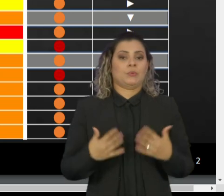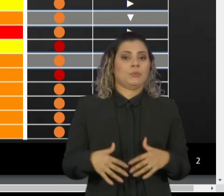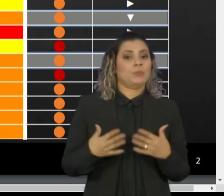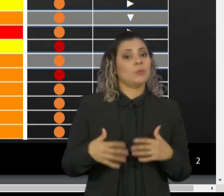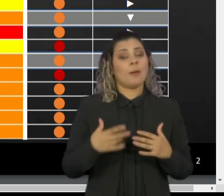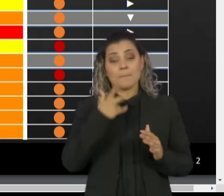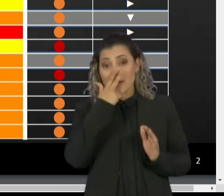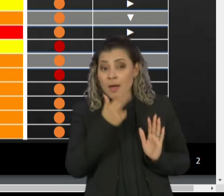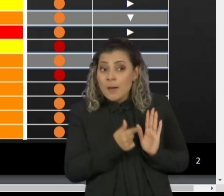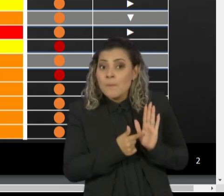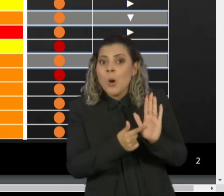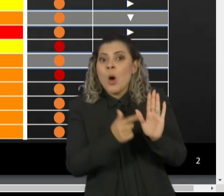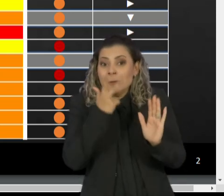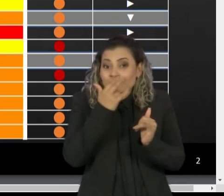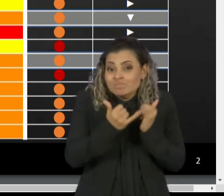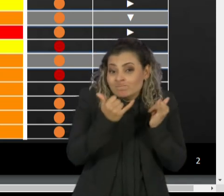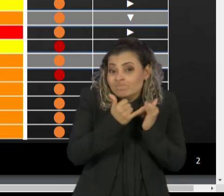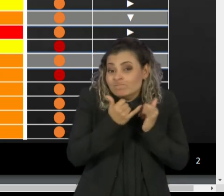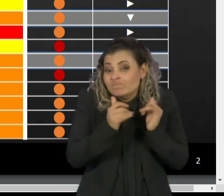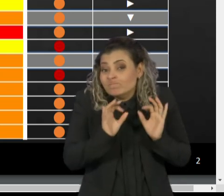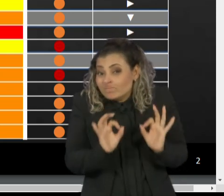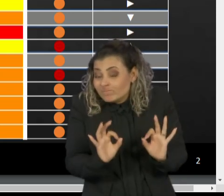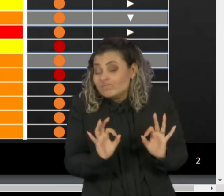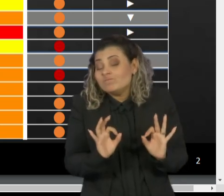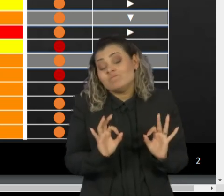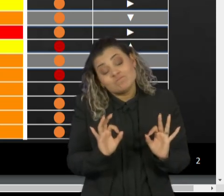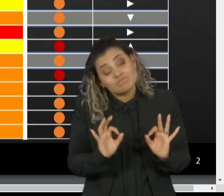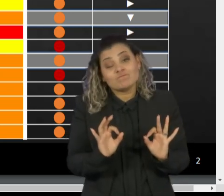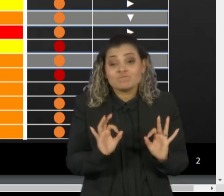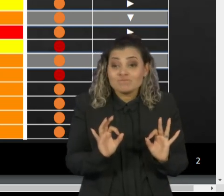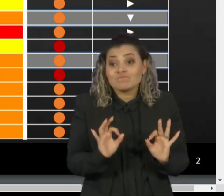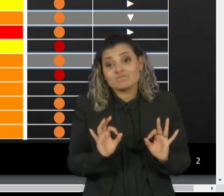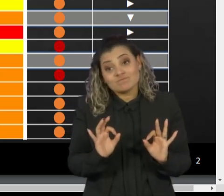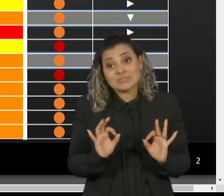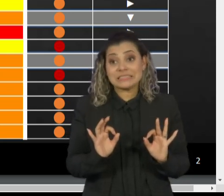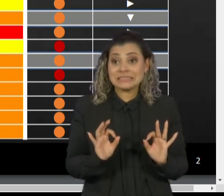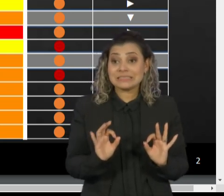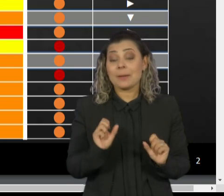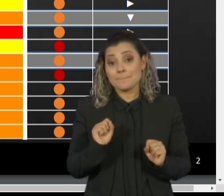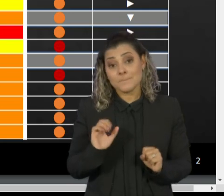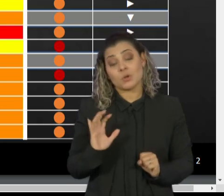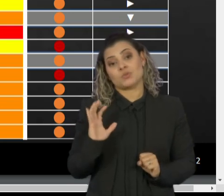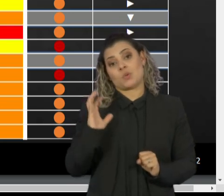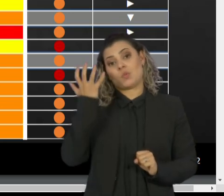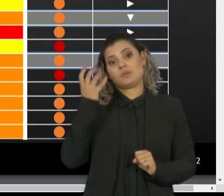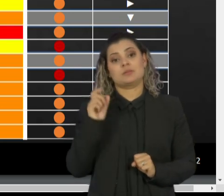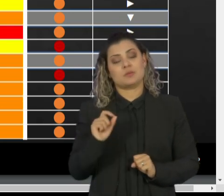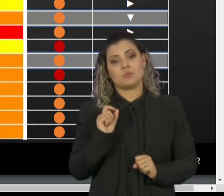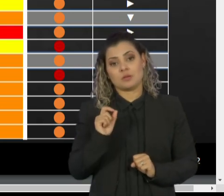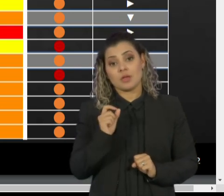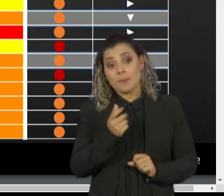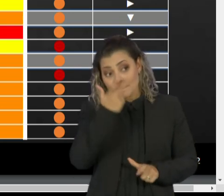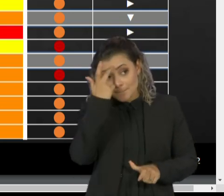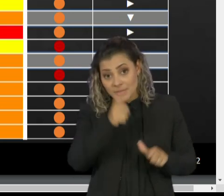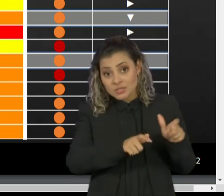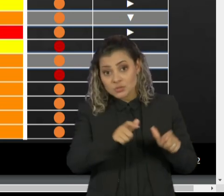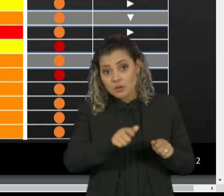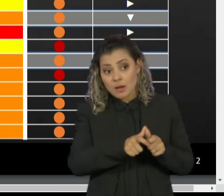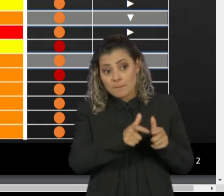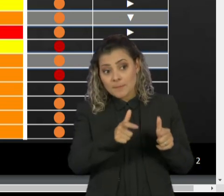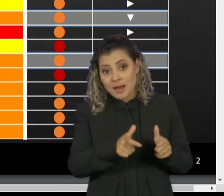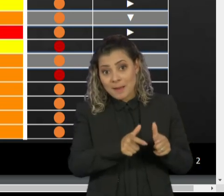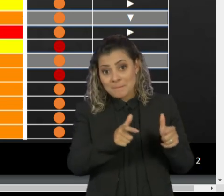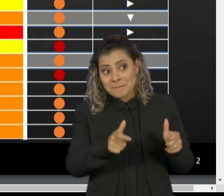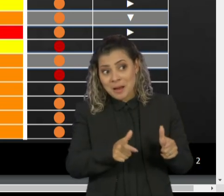que está apontando para a possibilidade de um grande número de casos para o